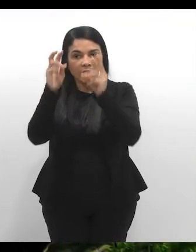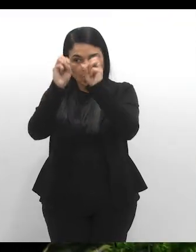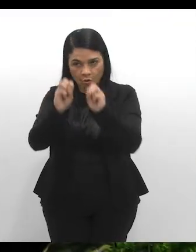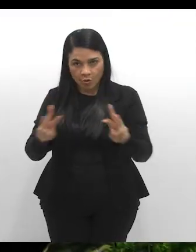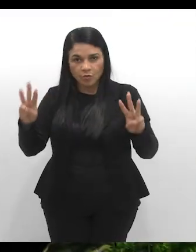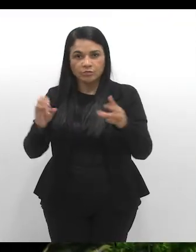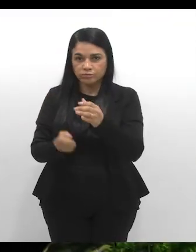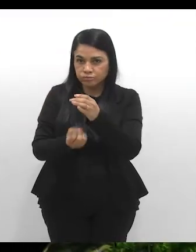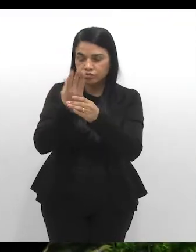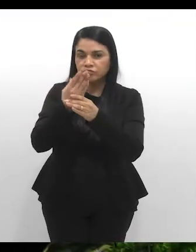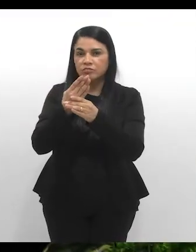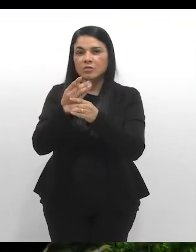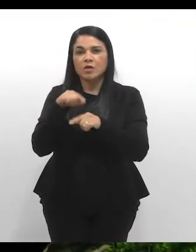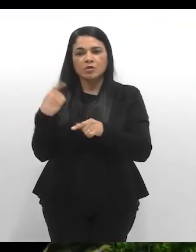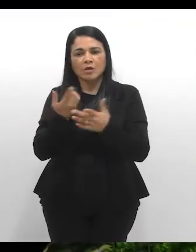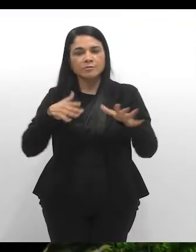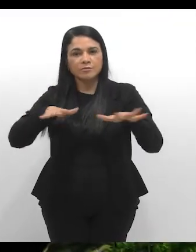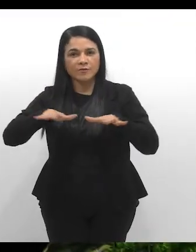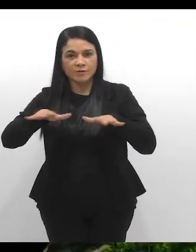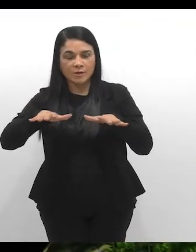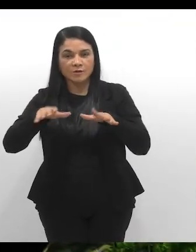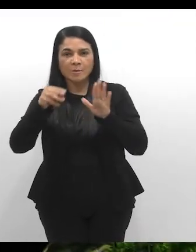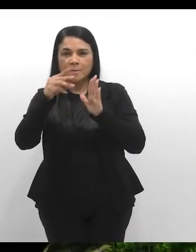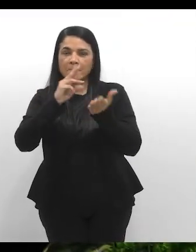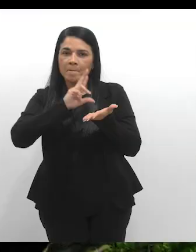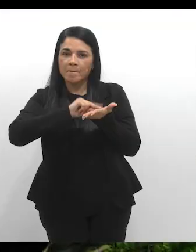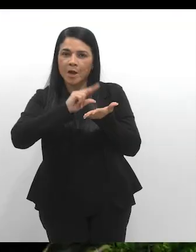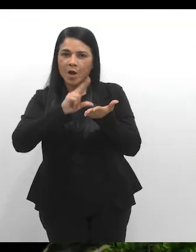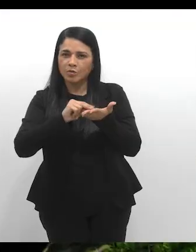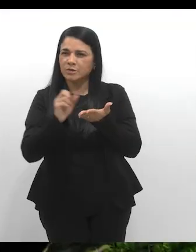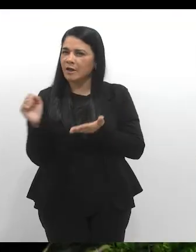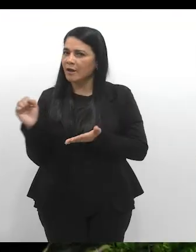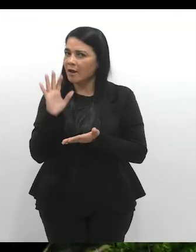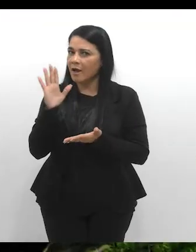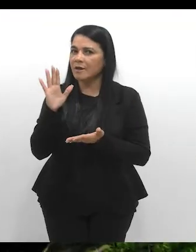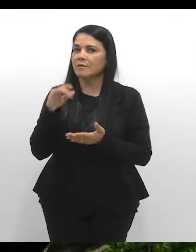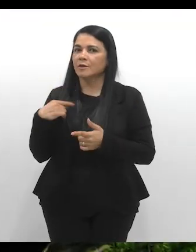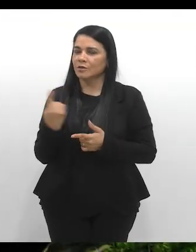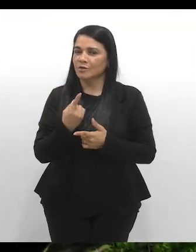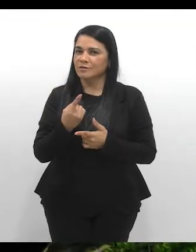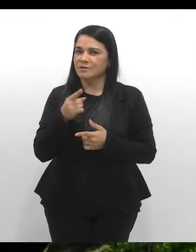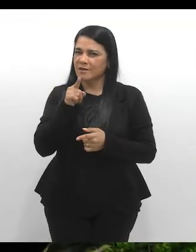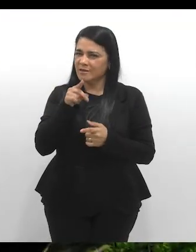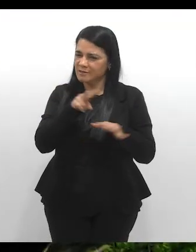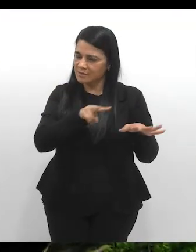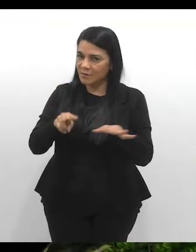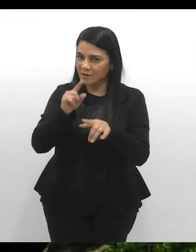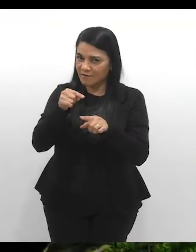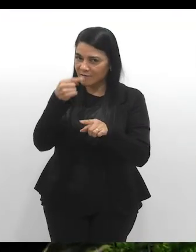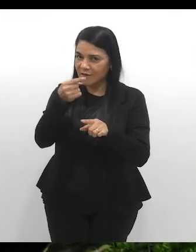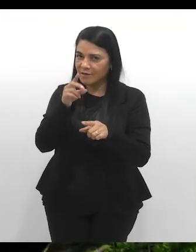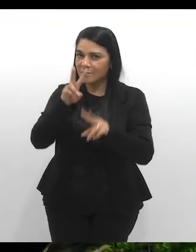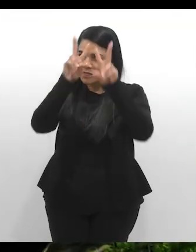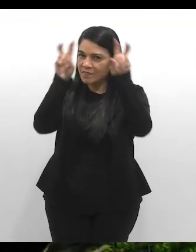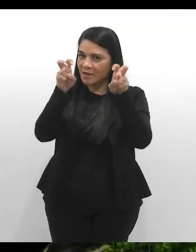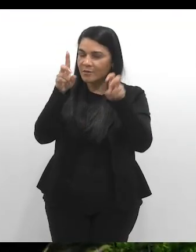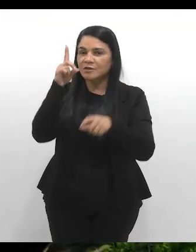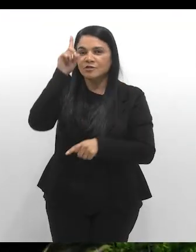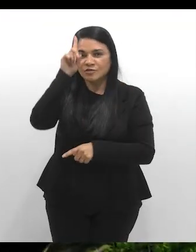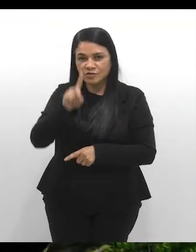Forçado. Uma data instituída pela ONU e que nos mobiliza nessa que é uma pauta muito cara para todos nós.